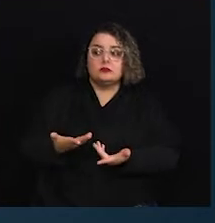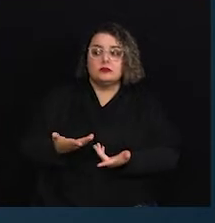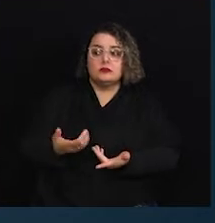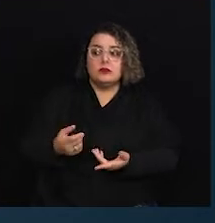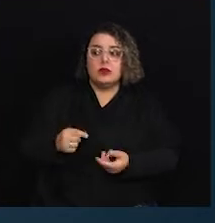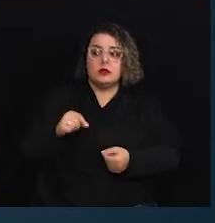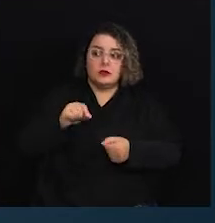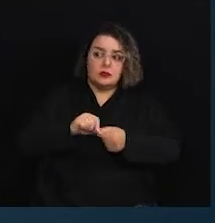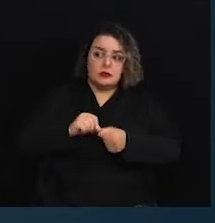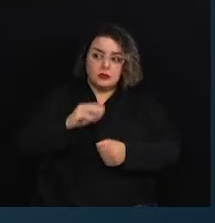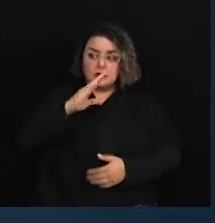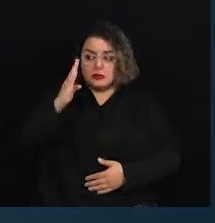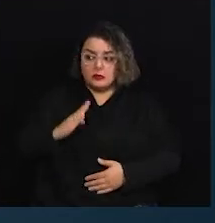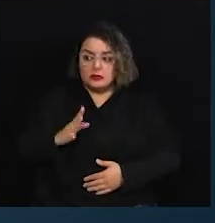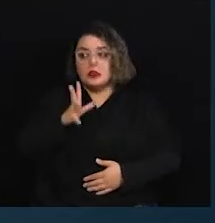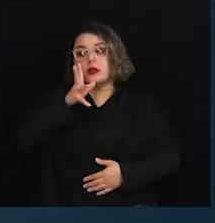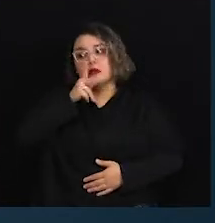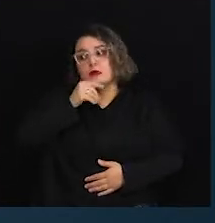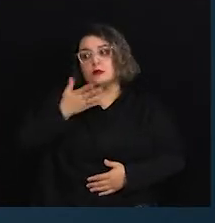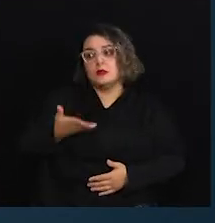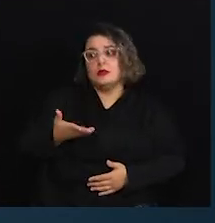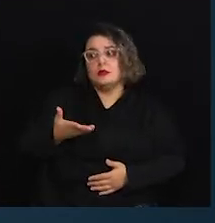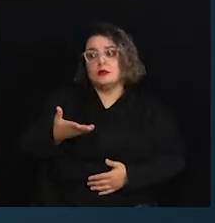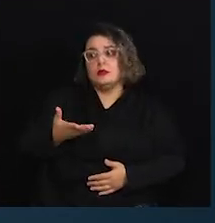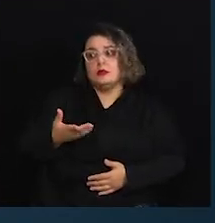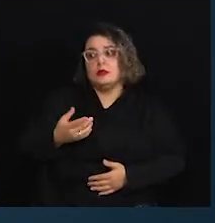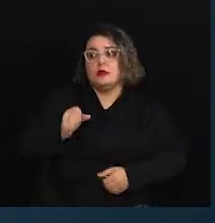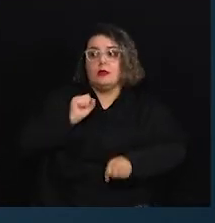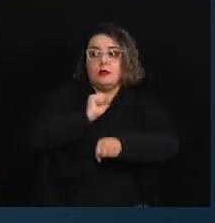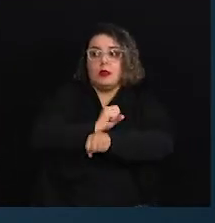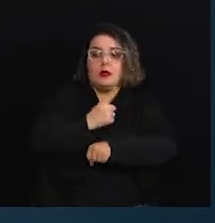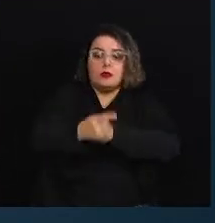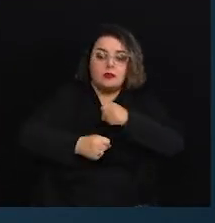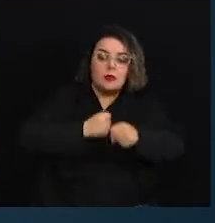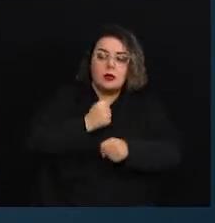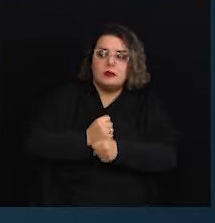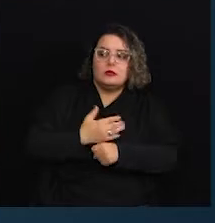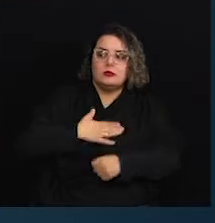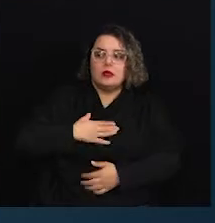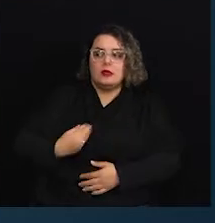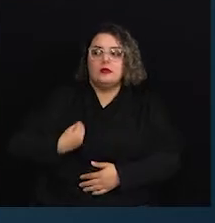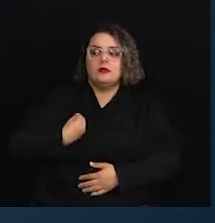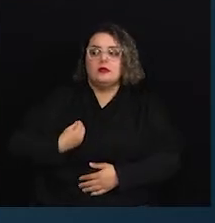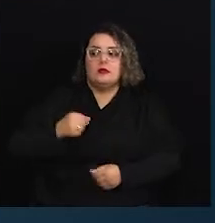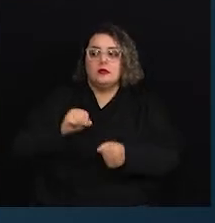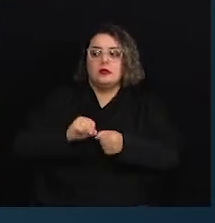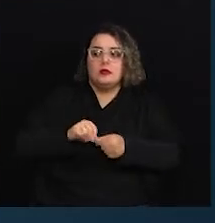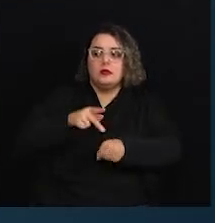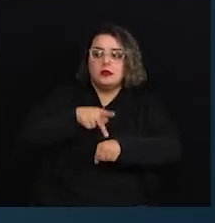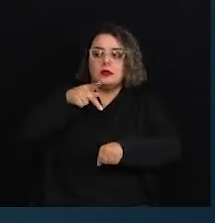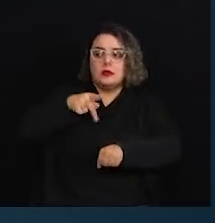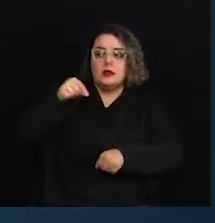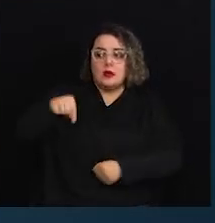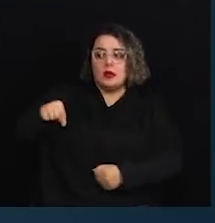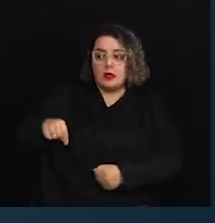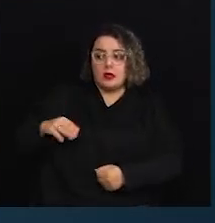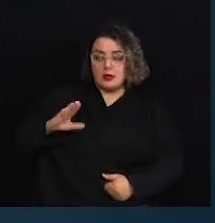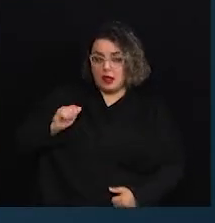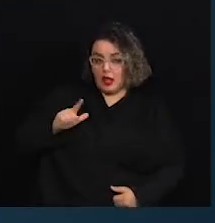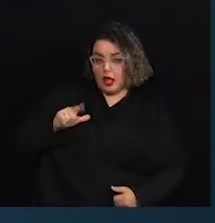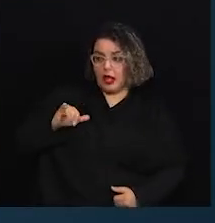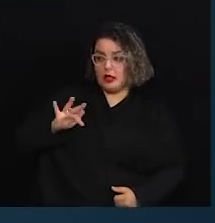fazer no Brasil, porque ia demorar muito tempo. Falei, eu vou parar um ano da minha vida para estudar finanças. E aí eu vim fazer essa pós-graduação em Berkeley, aqui